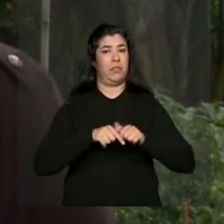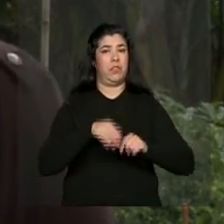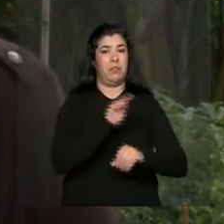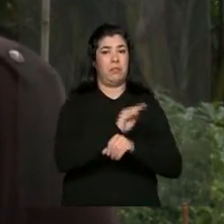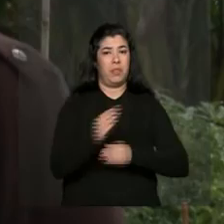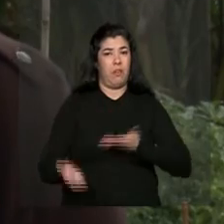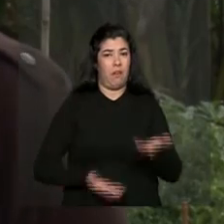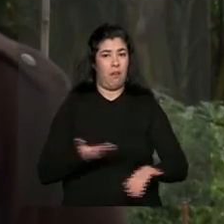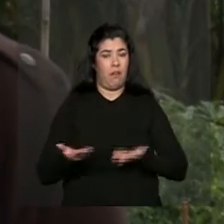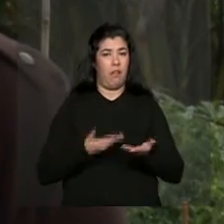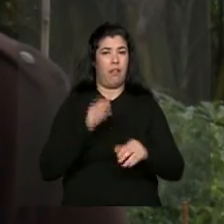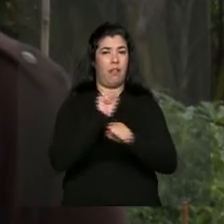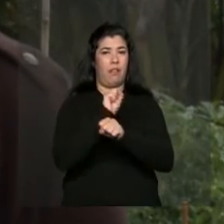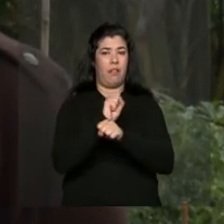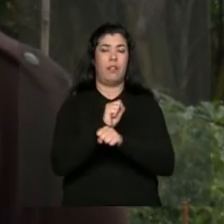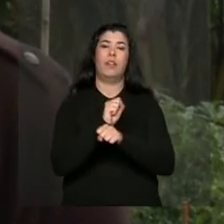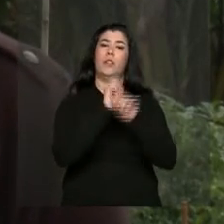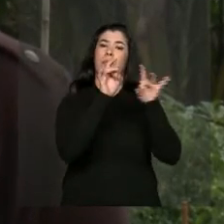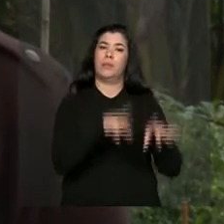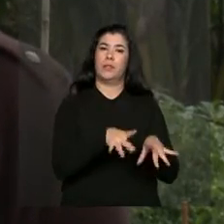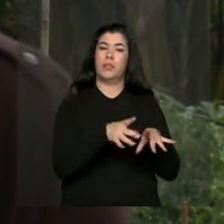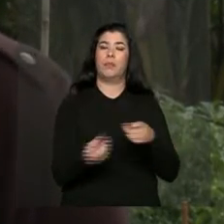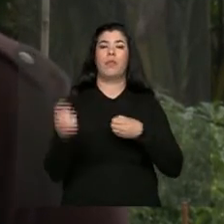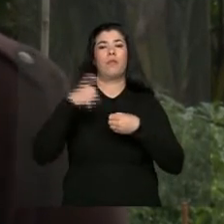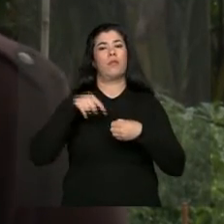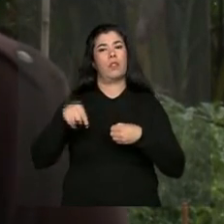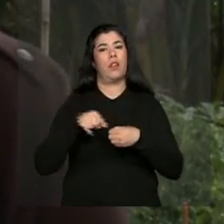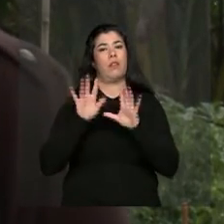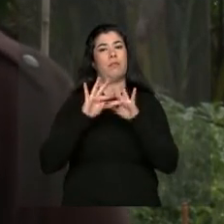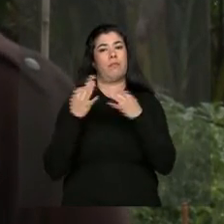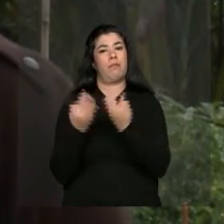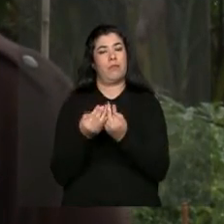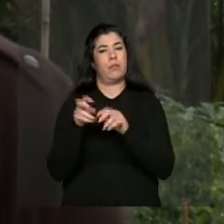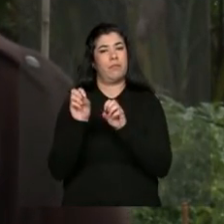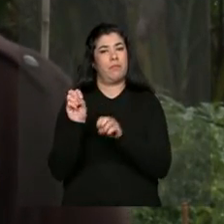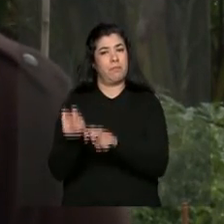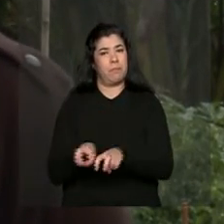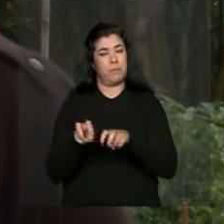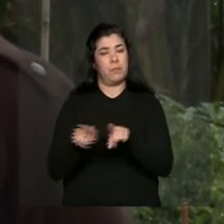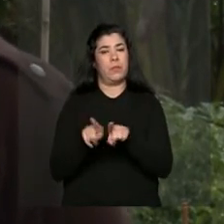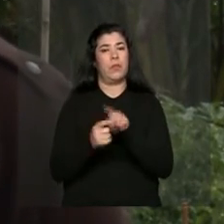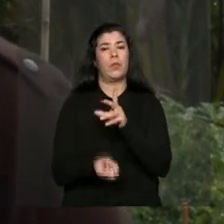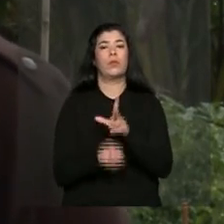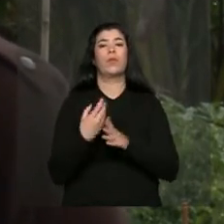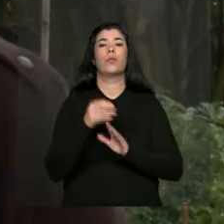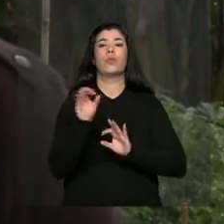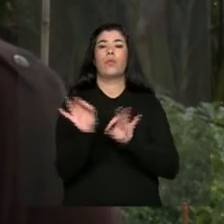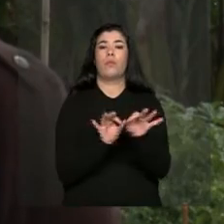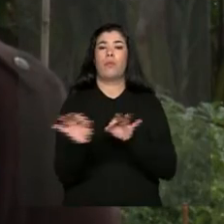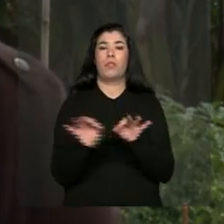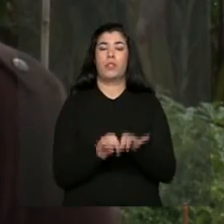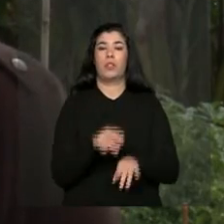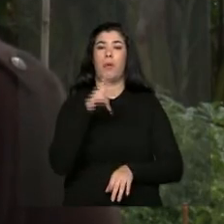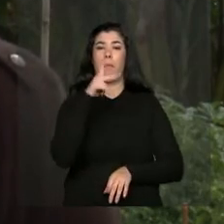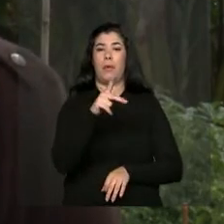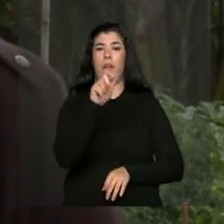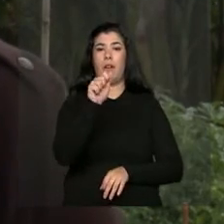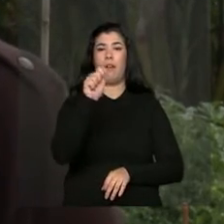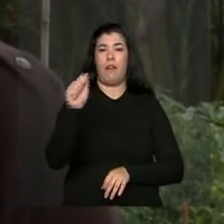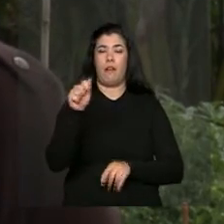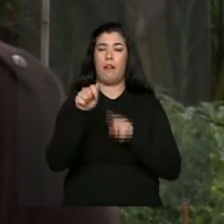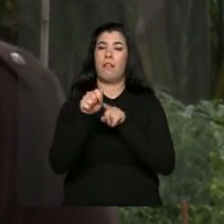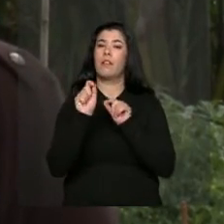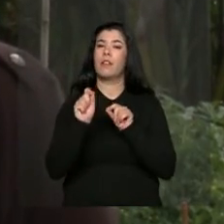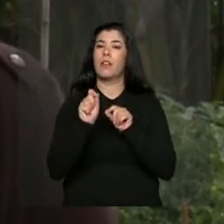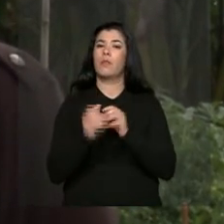parar de trabalhar fora para investir aqui dentro. E aí surgiu o projeto do PAA. Foi